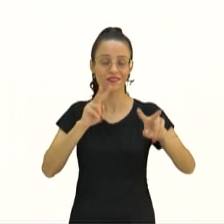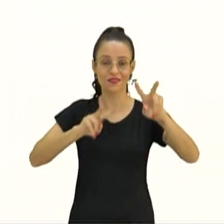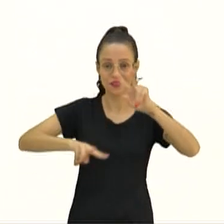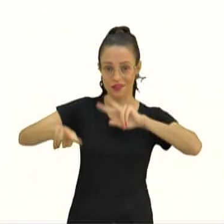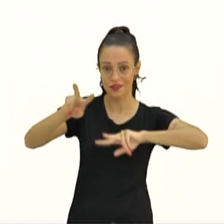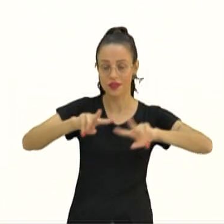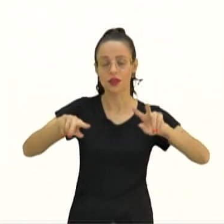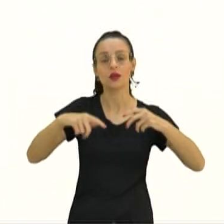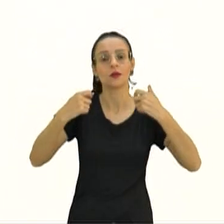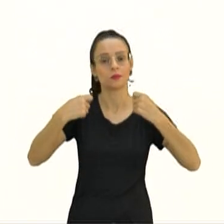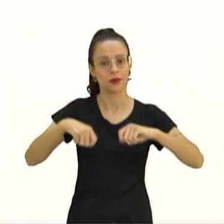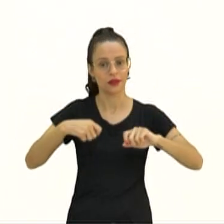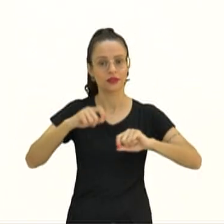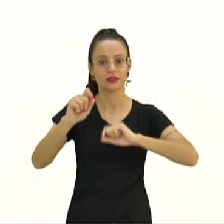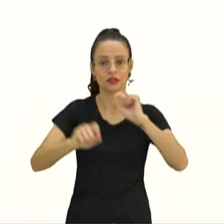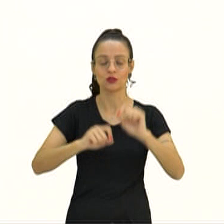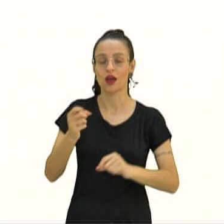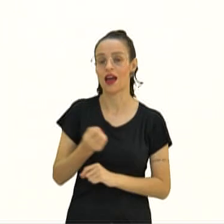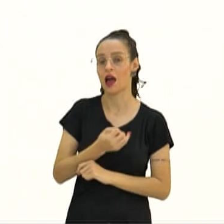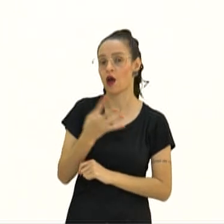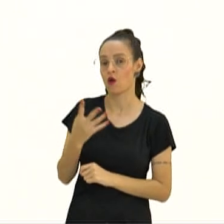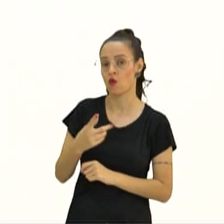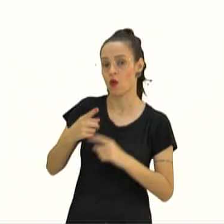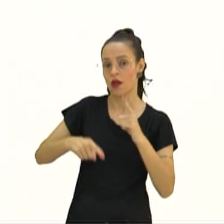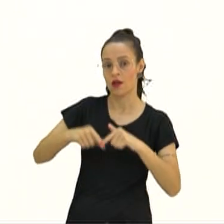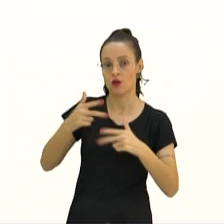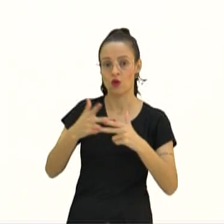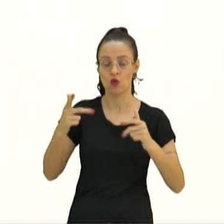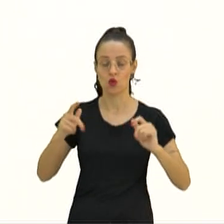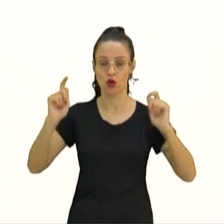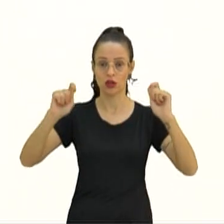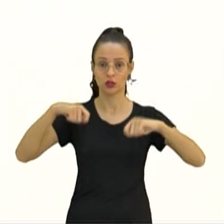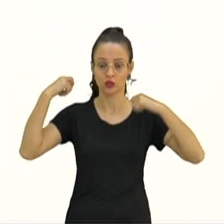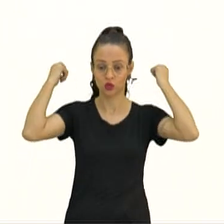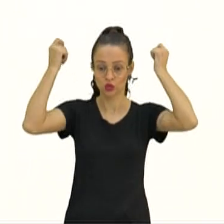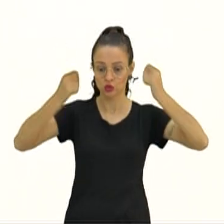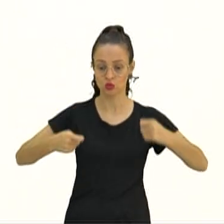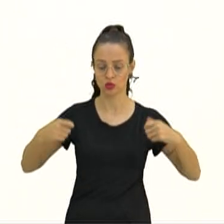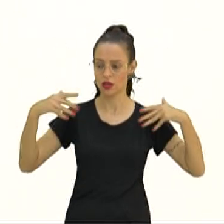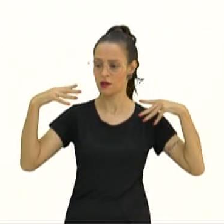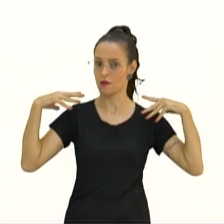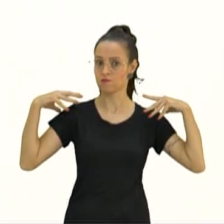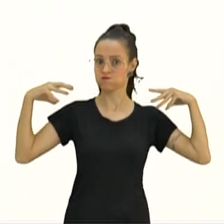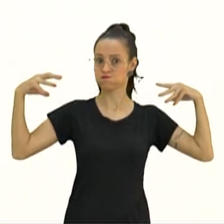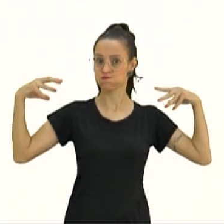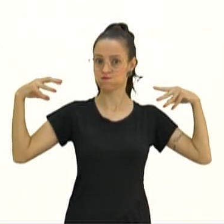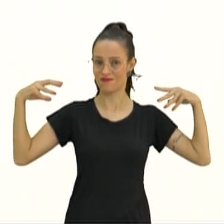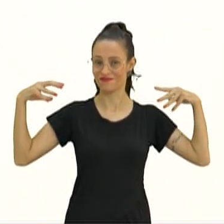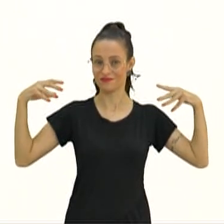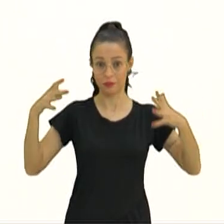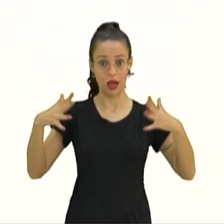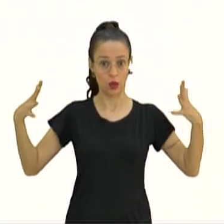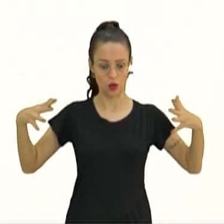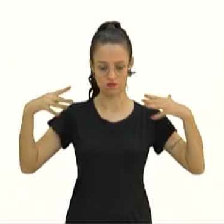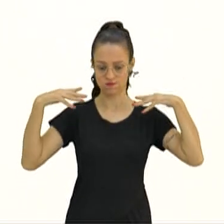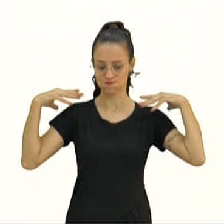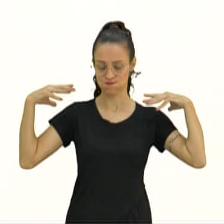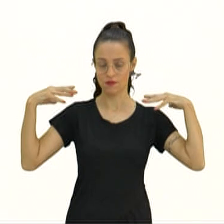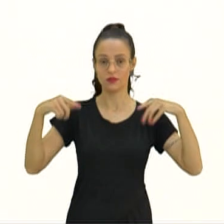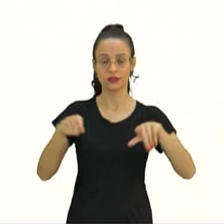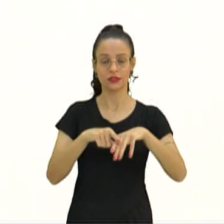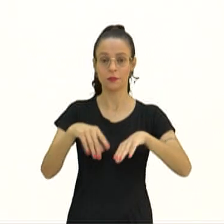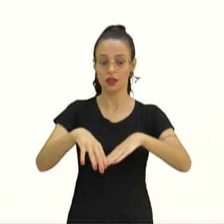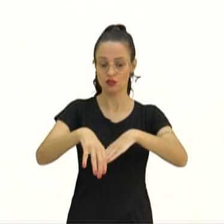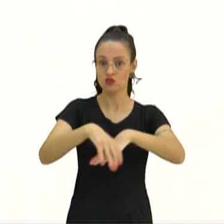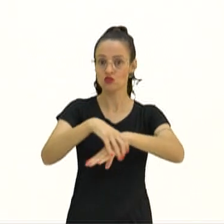espectadores, eram necessários alguns recursos. Túnicas com enormes ombreiras para eles ficarem maiores, né? Coturnos